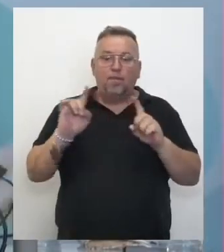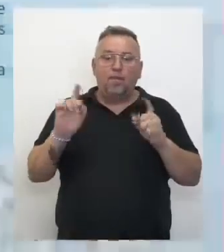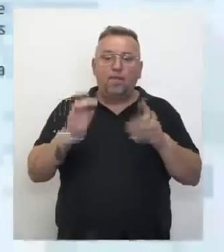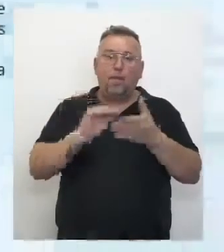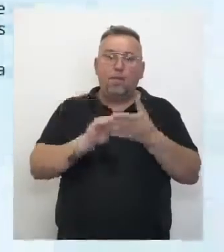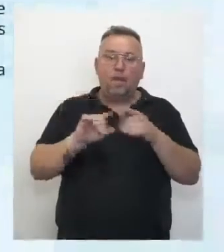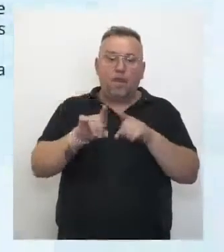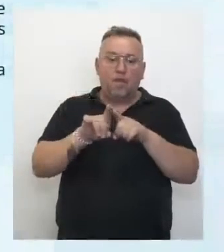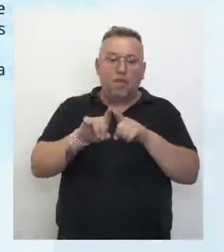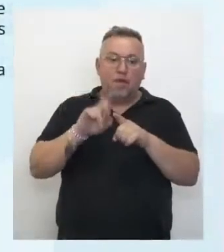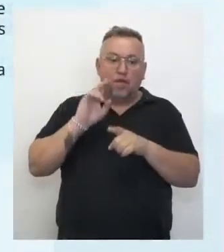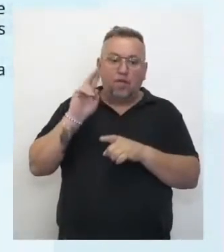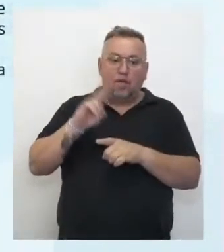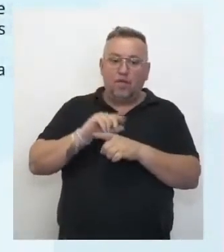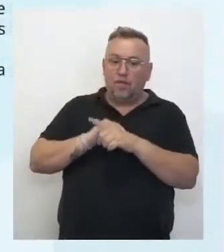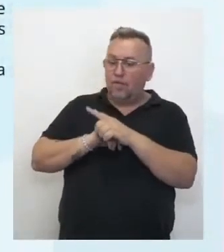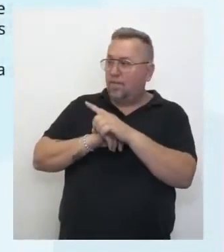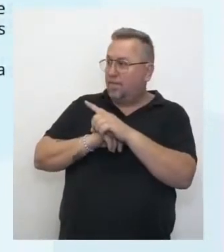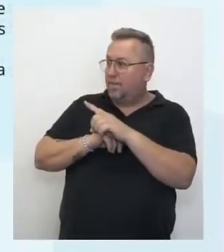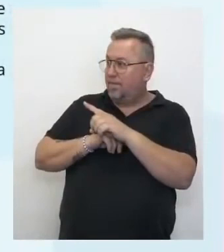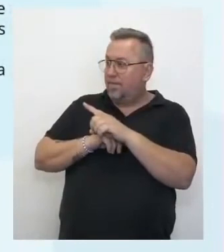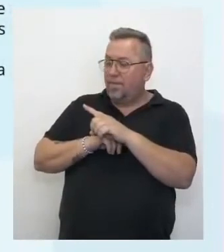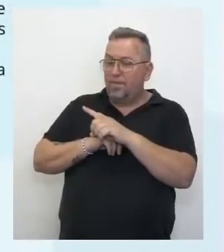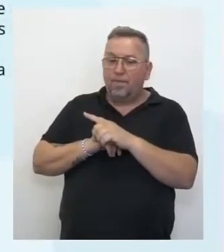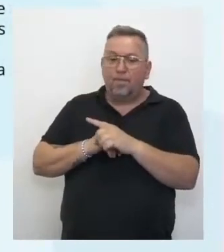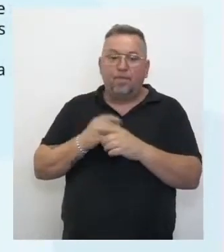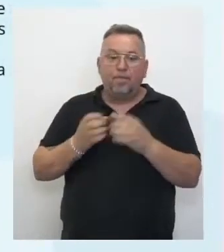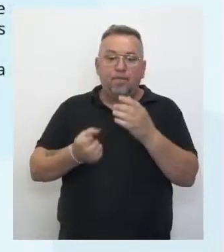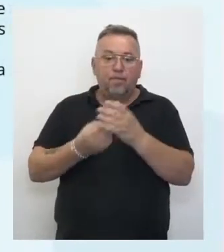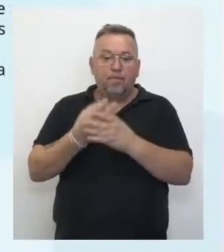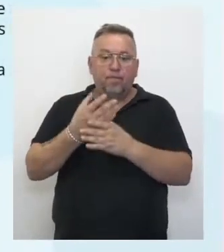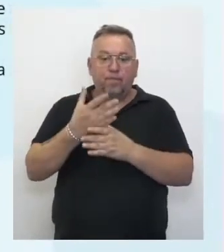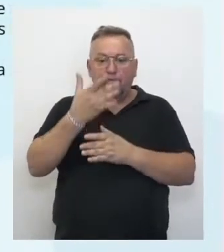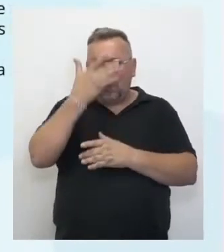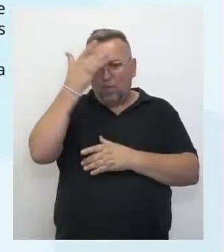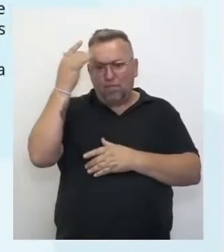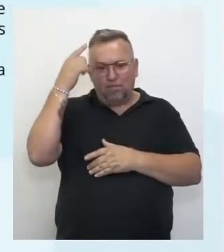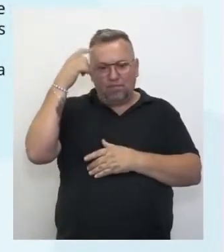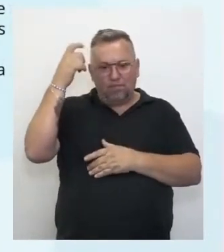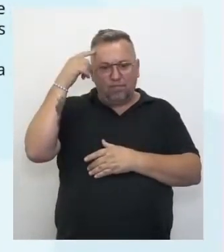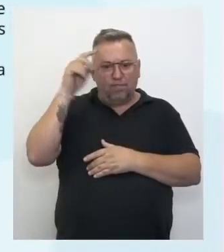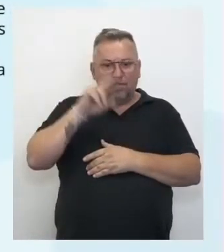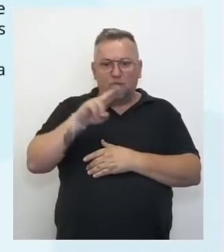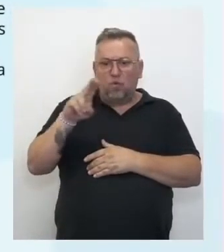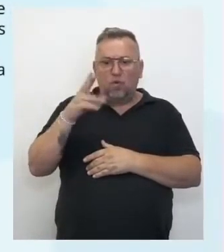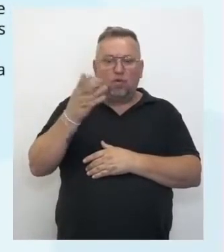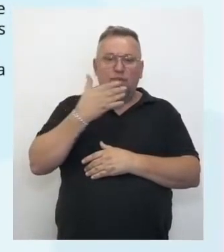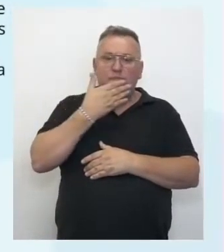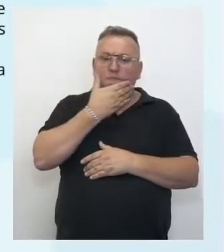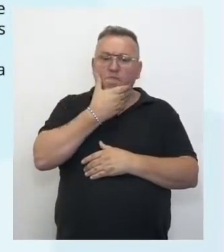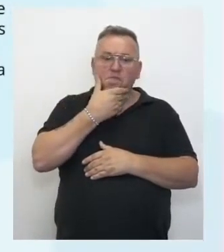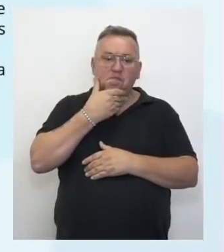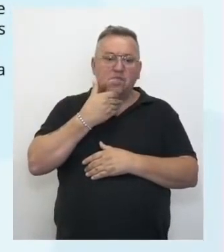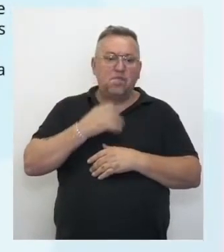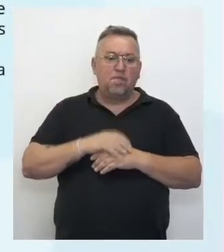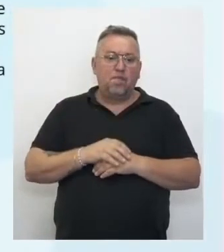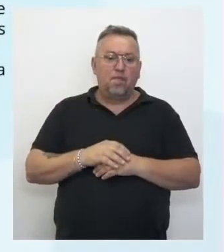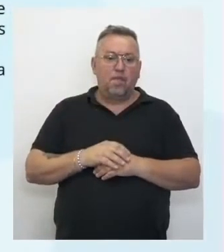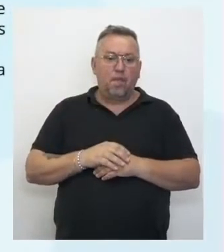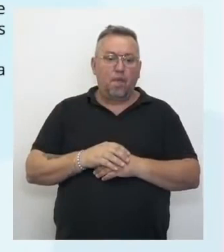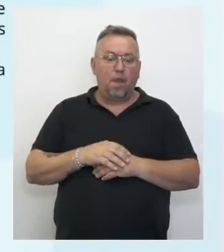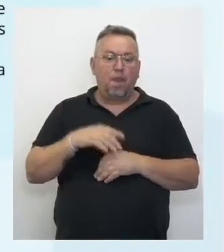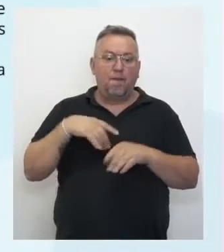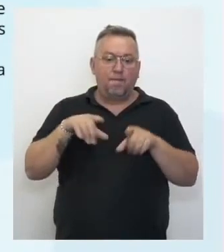um abaixo-assinado, está na tela, eu criei aí com personagens fictícios, uma história fictícia, lógico.